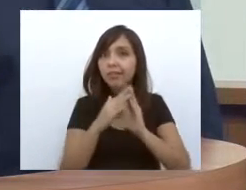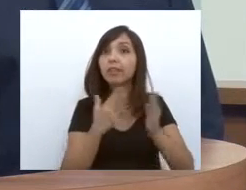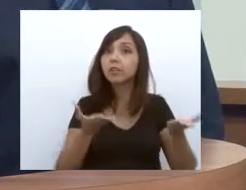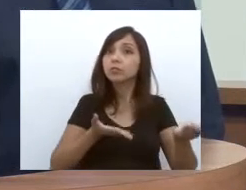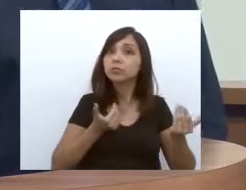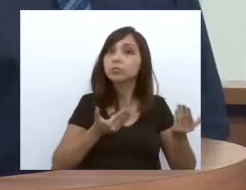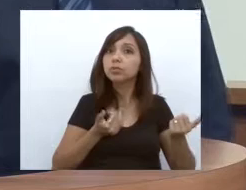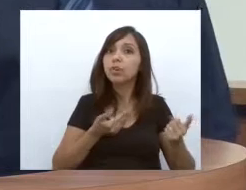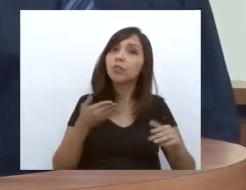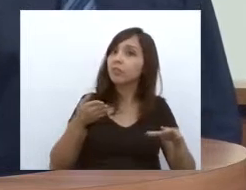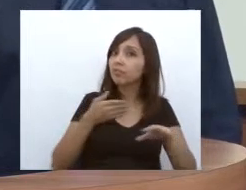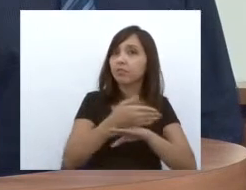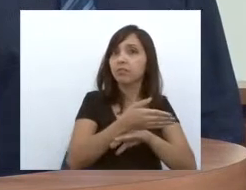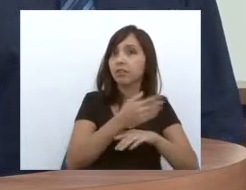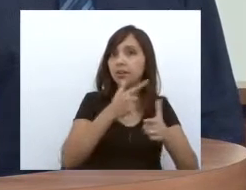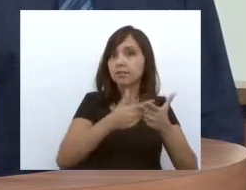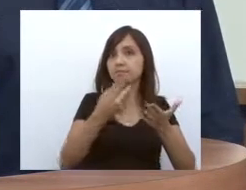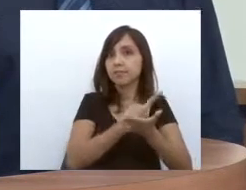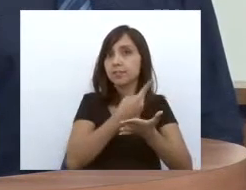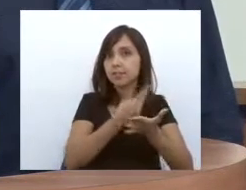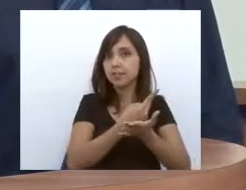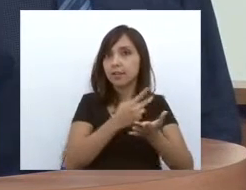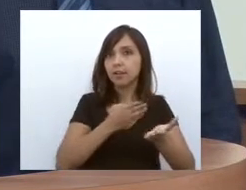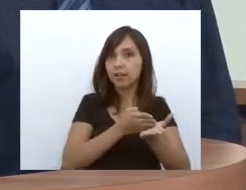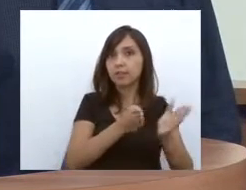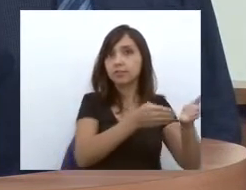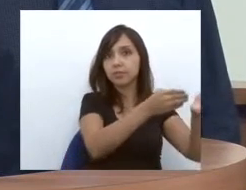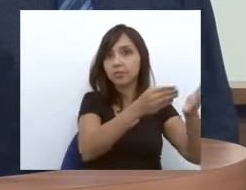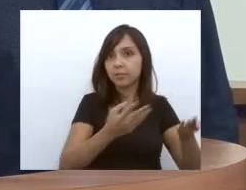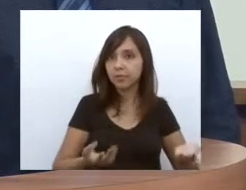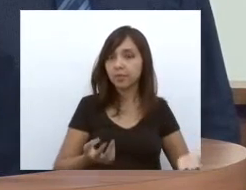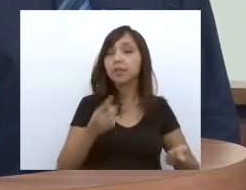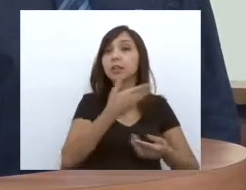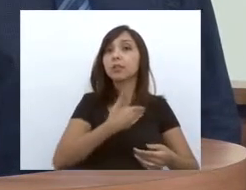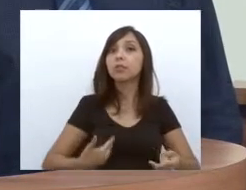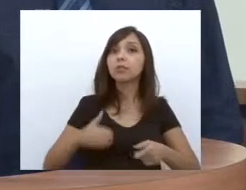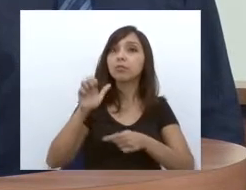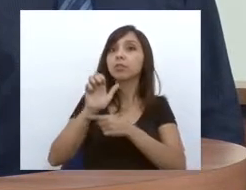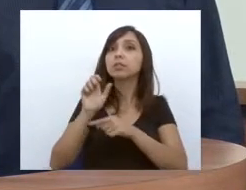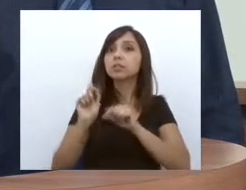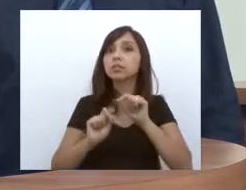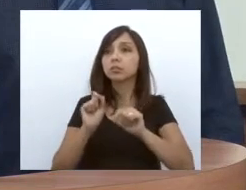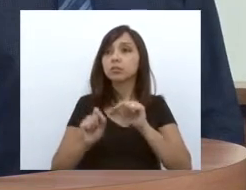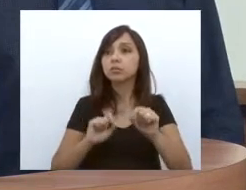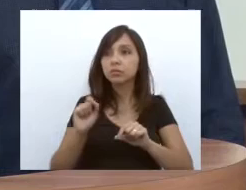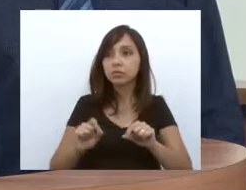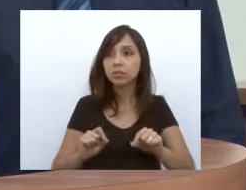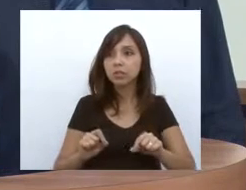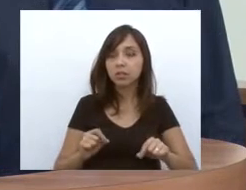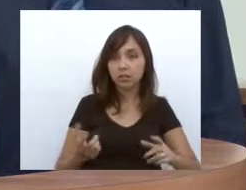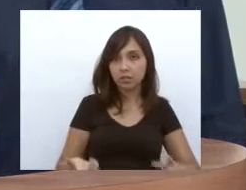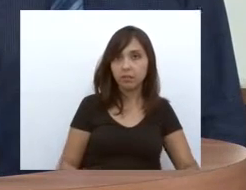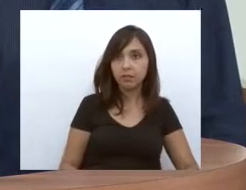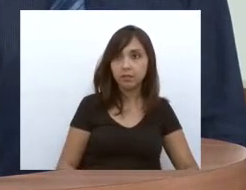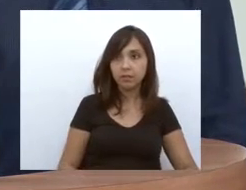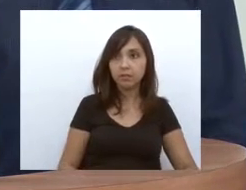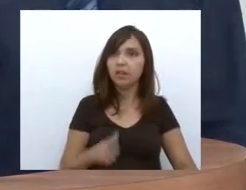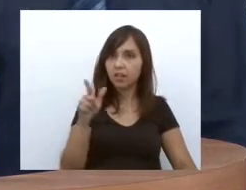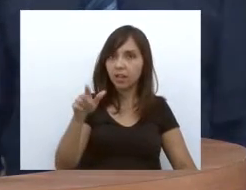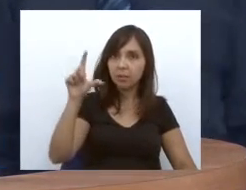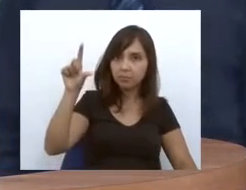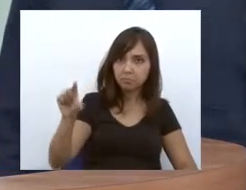jovens indo para a criminalidade. E sabe qual que é a conta que o governo do estado faz? Enquanto menos